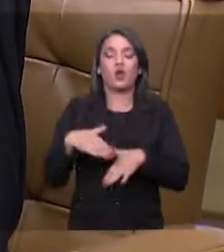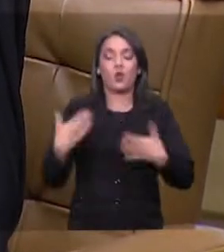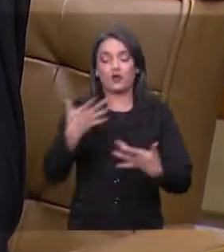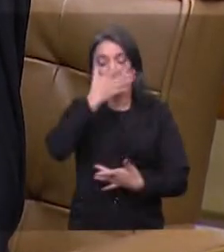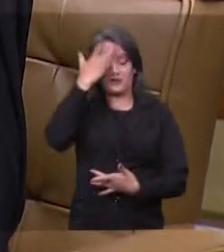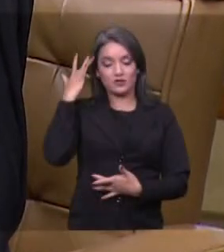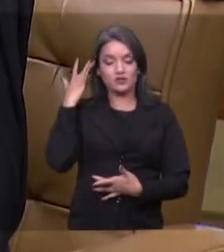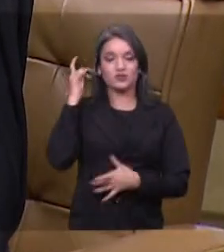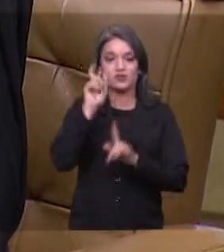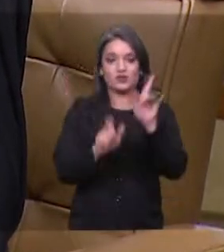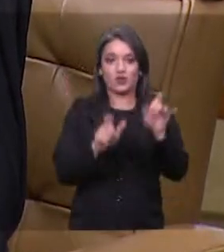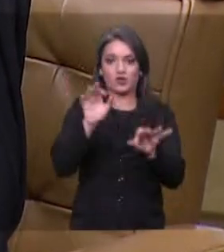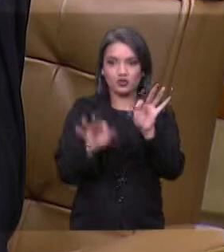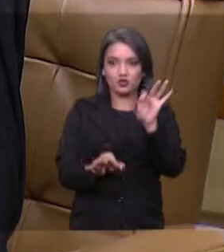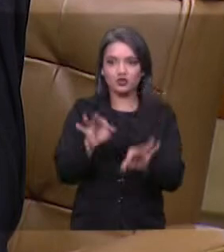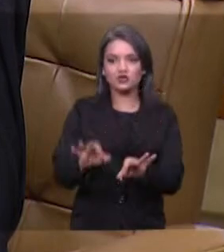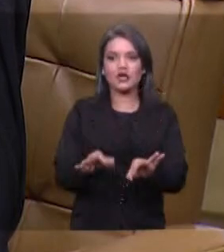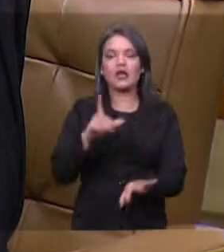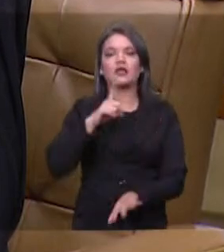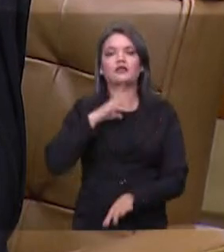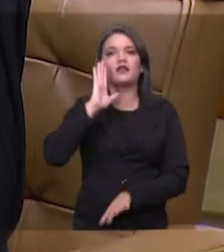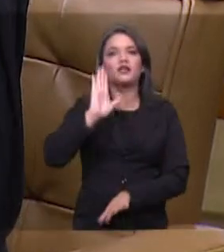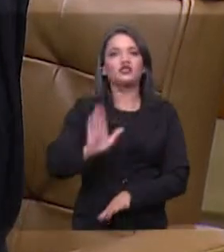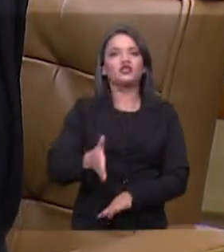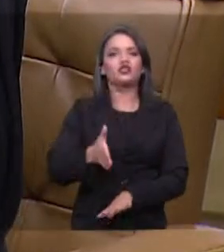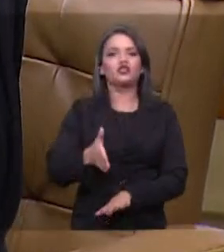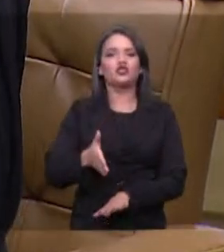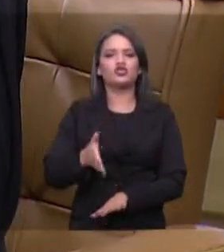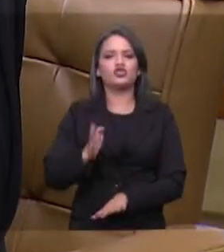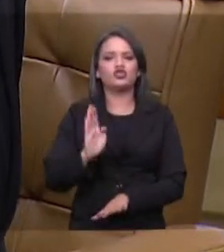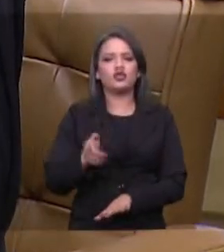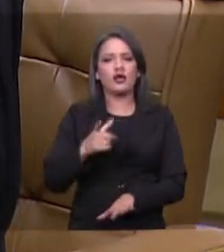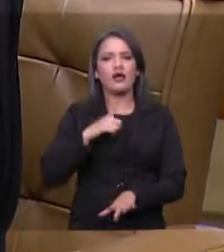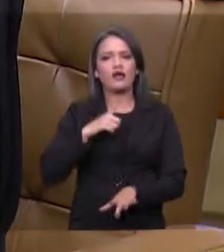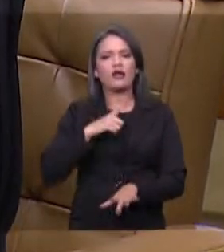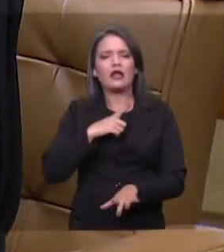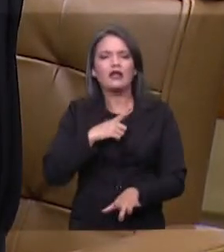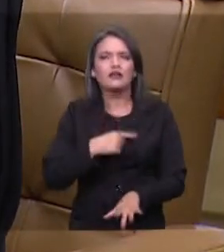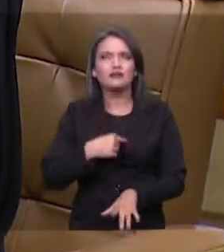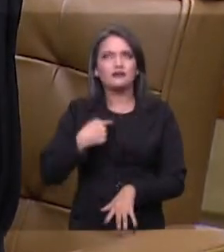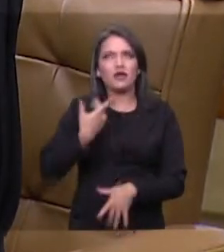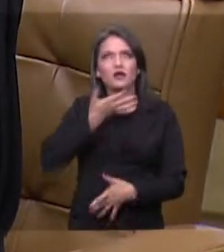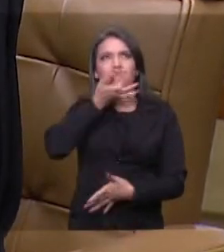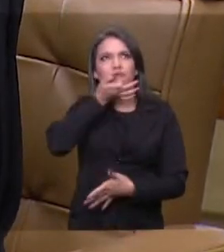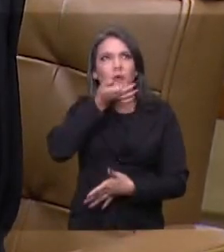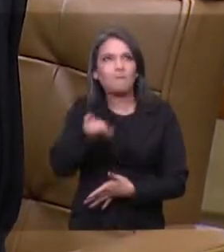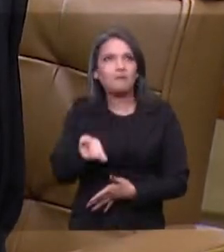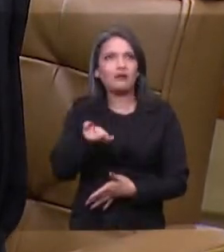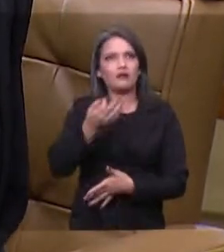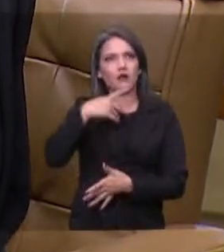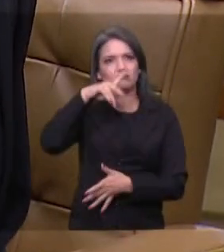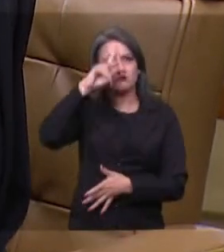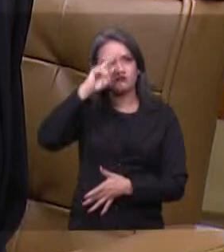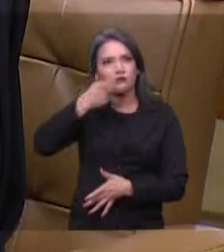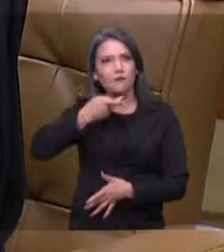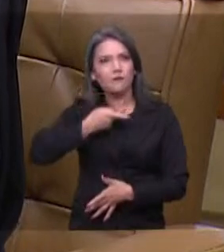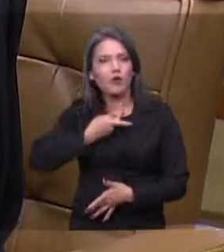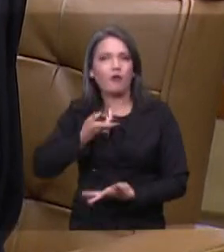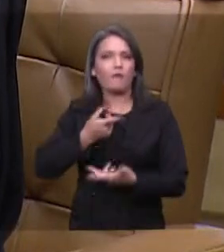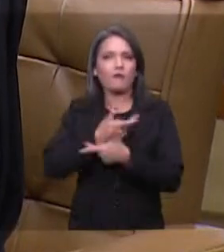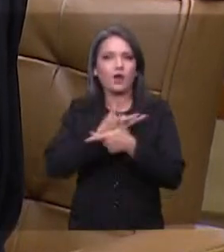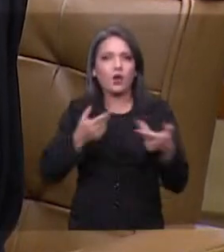se concentram em uma ideia ou premissa e interpretam as provas do caso de maneira a